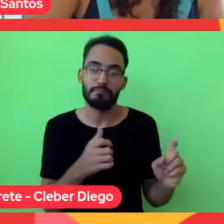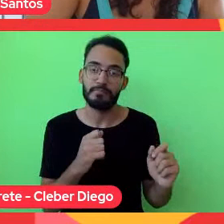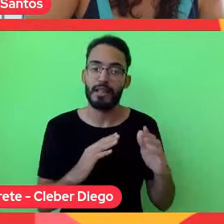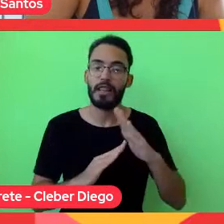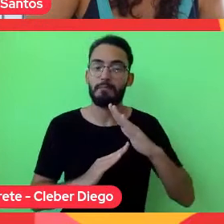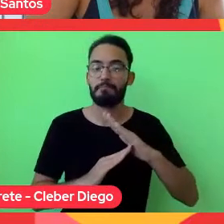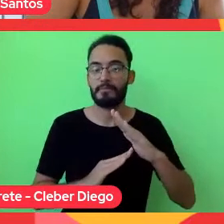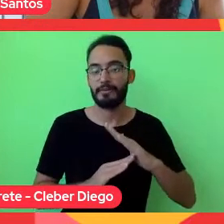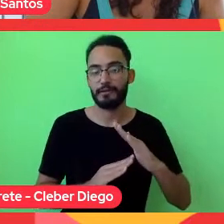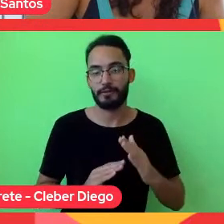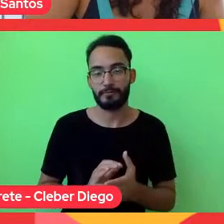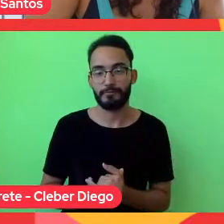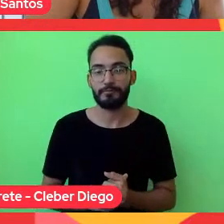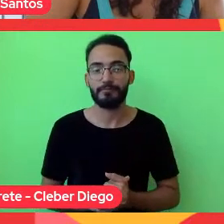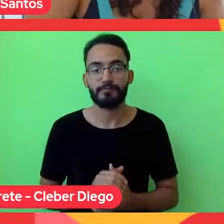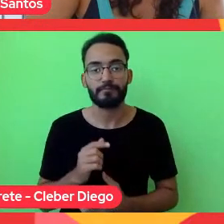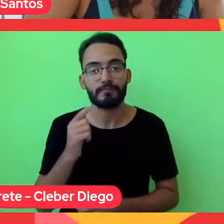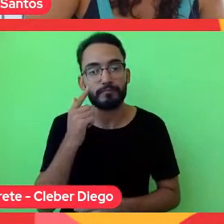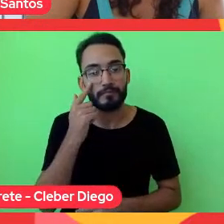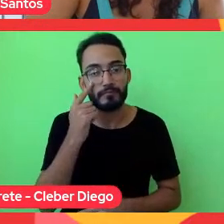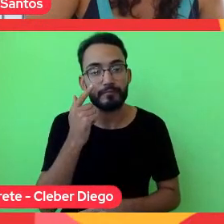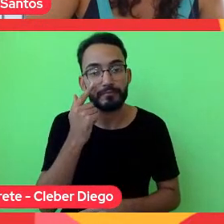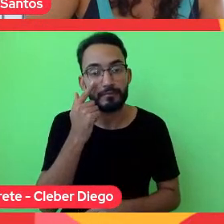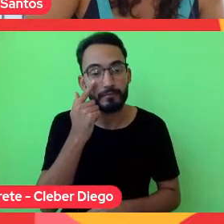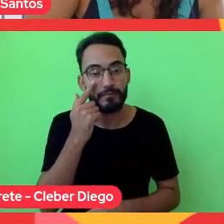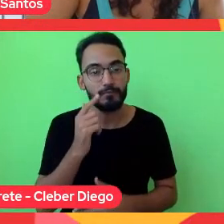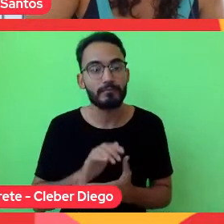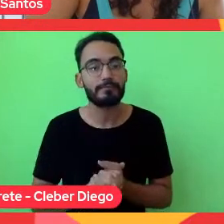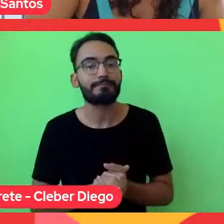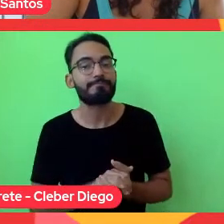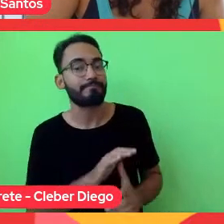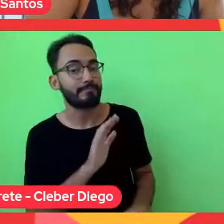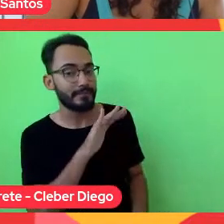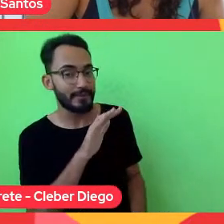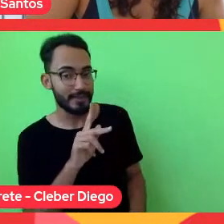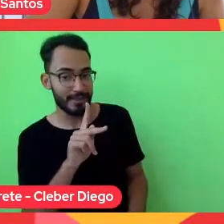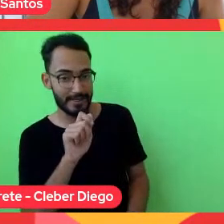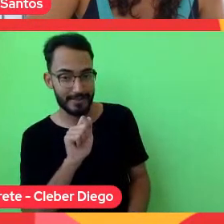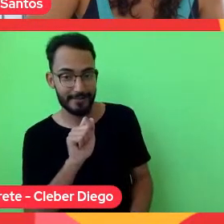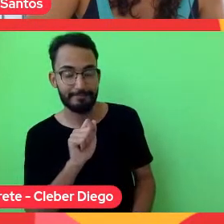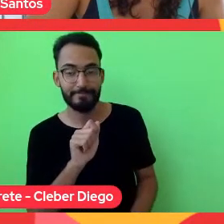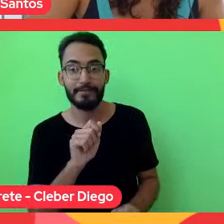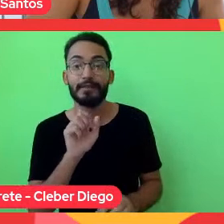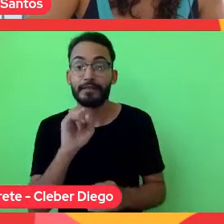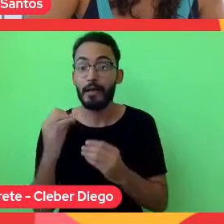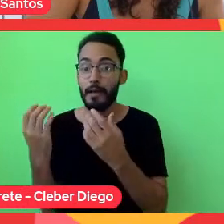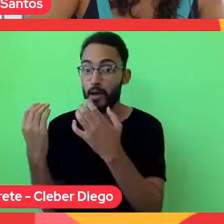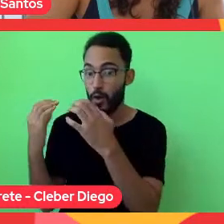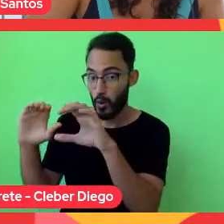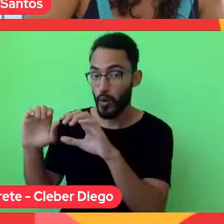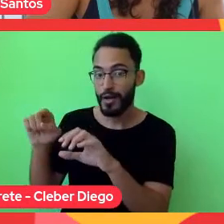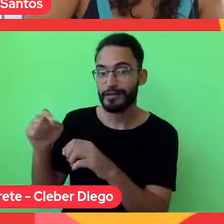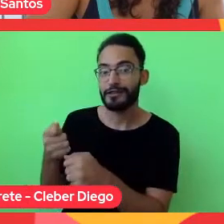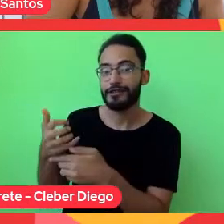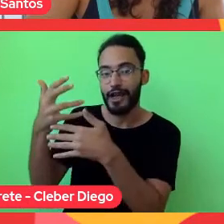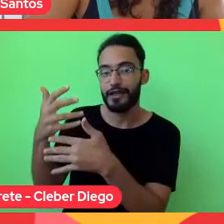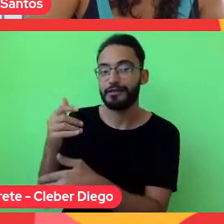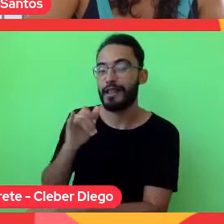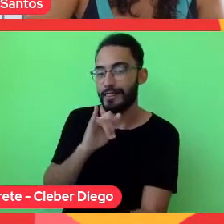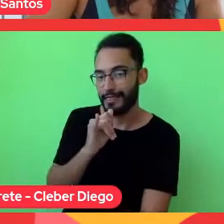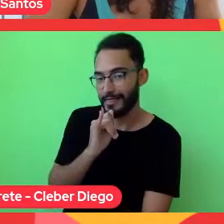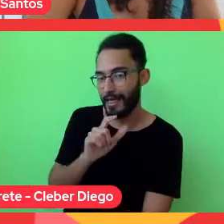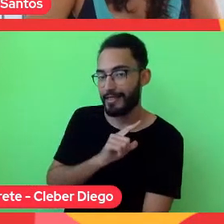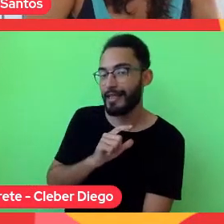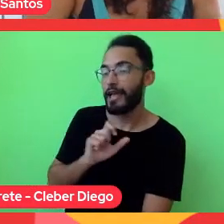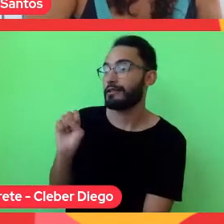Ô, Cássio, você me permite só, eu não lembro a pessoa que me falou. Se estiver assistindo, coloca aí no chat, por favor. Mas tem um exercício do sim e